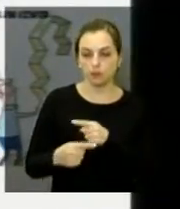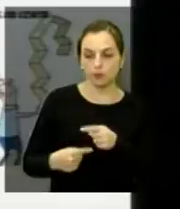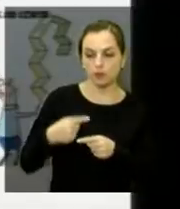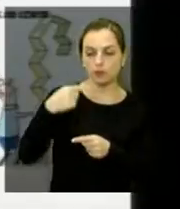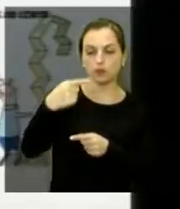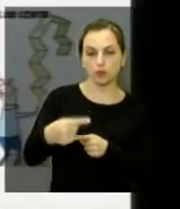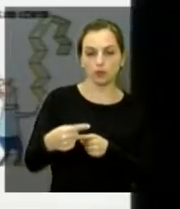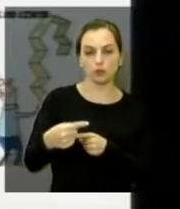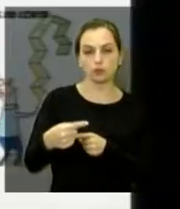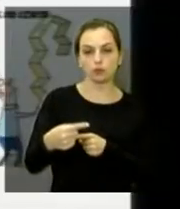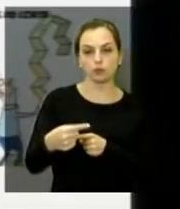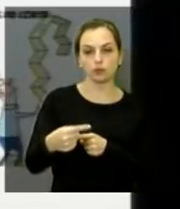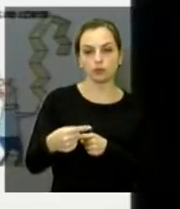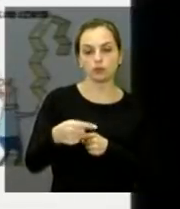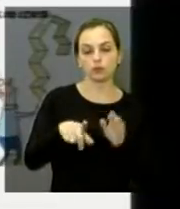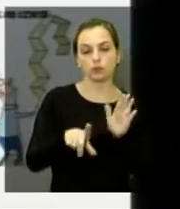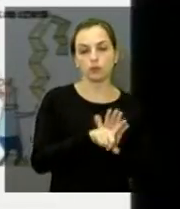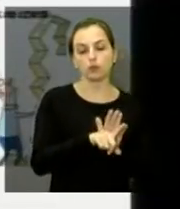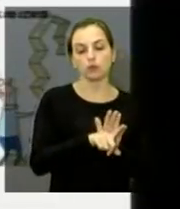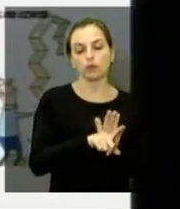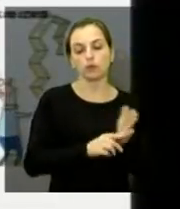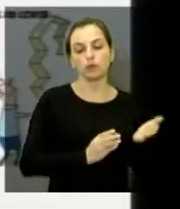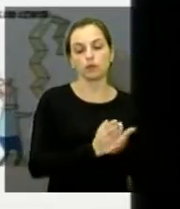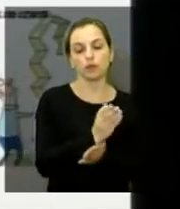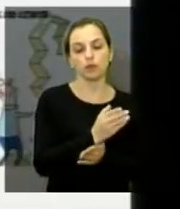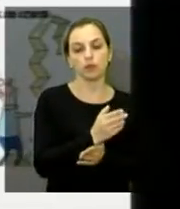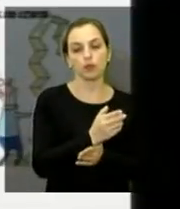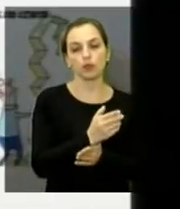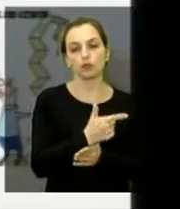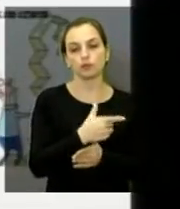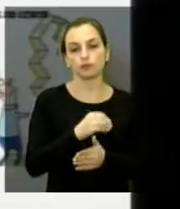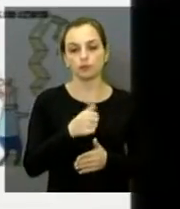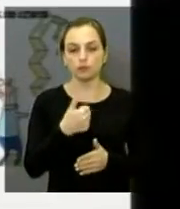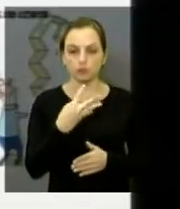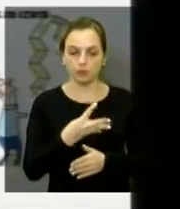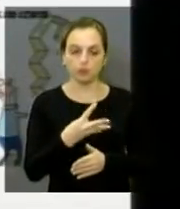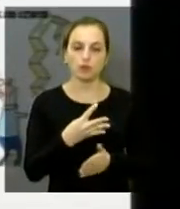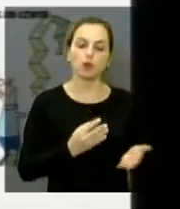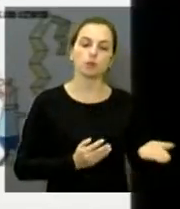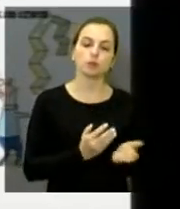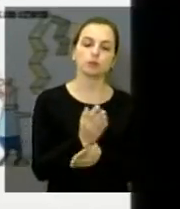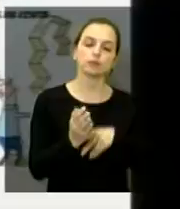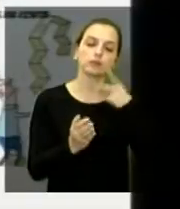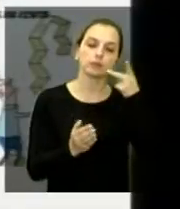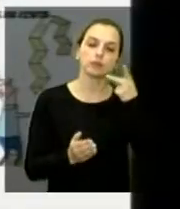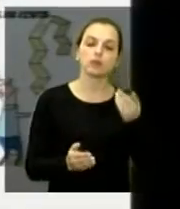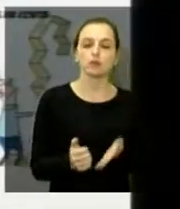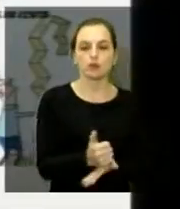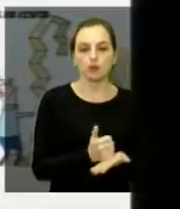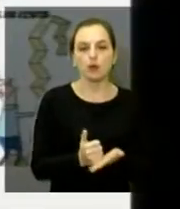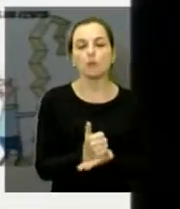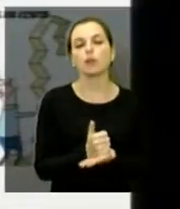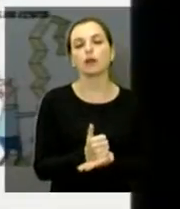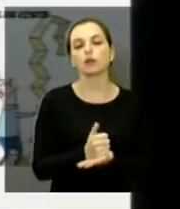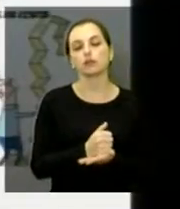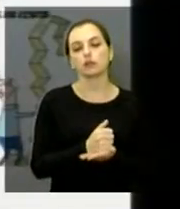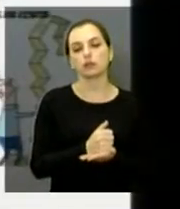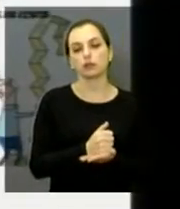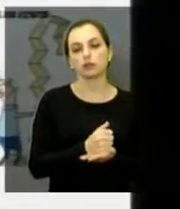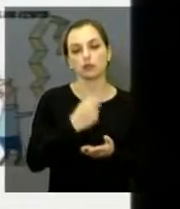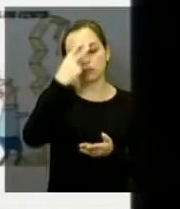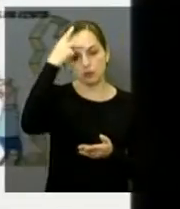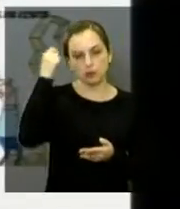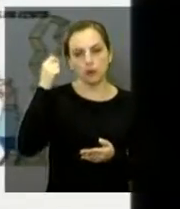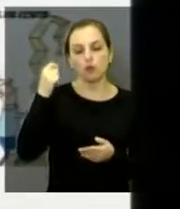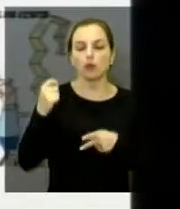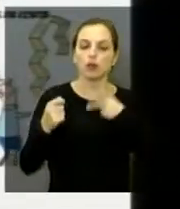aprovação da Lei 8.306 de 2014, aprovada aqui pela essa casa, principalmente os vereadores, eu votei contra, alguns vereadores votaram contra,